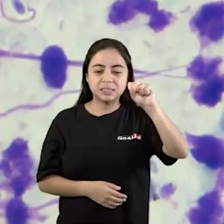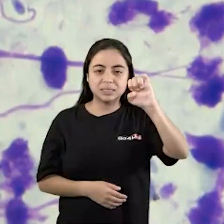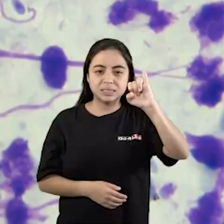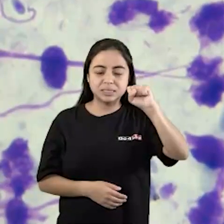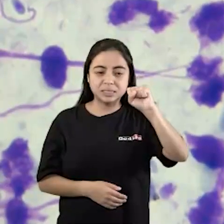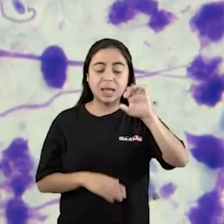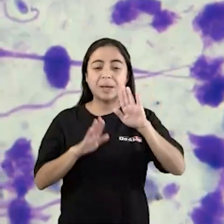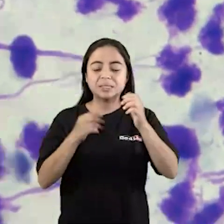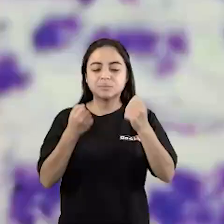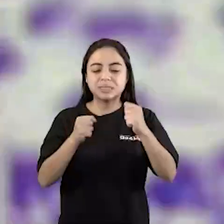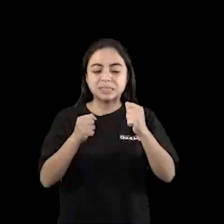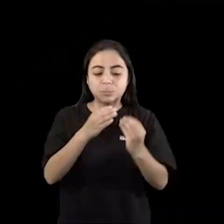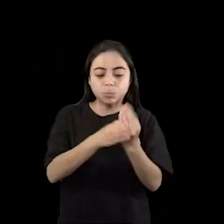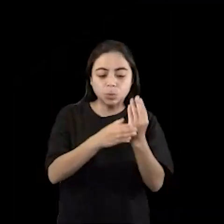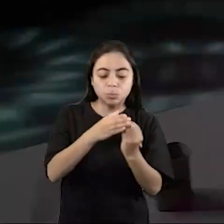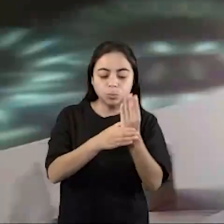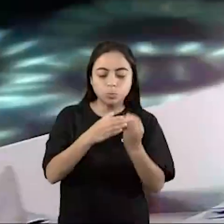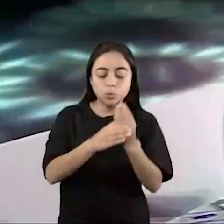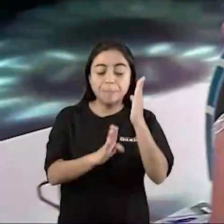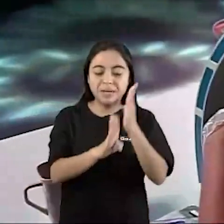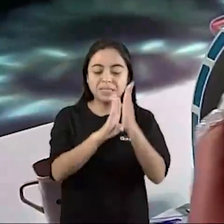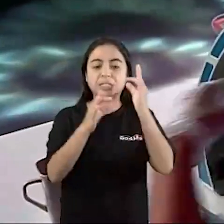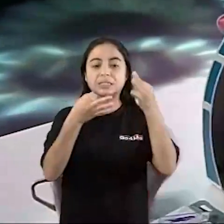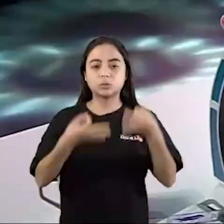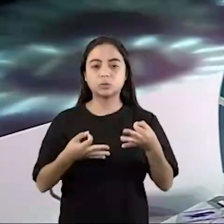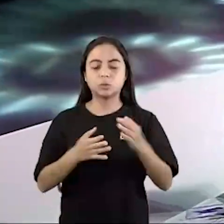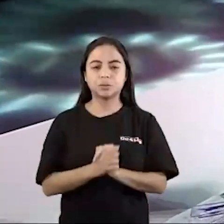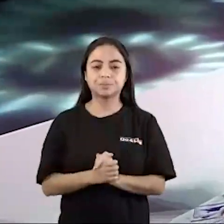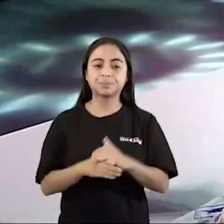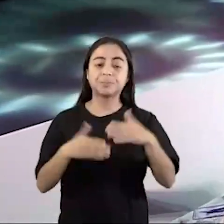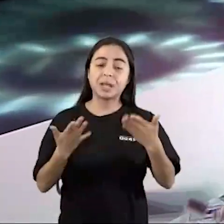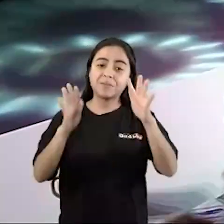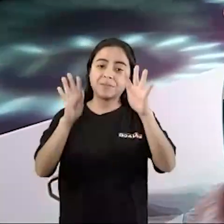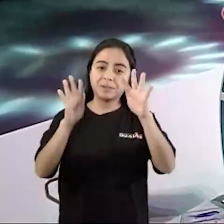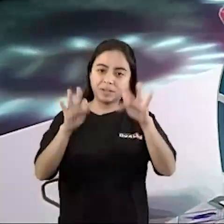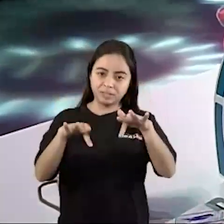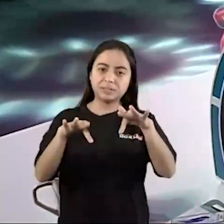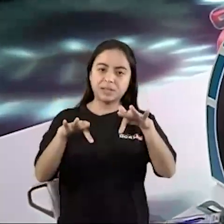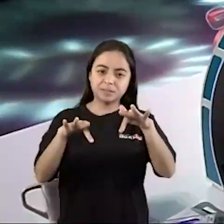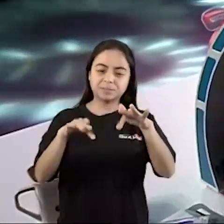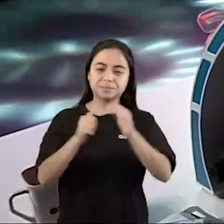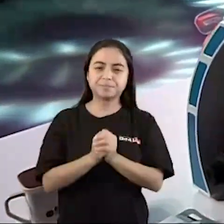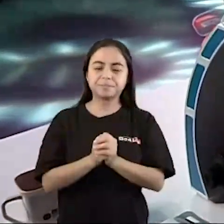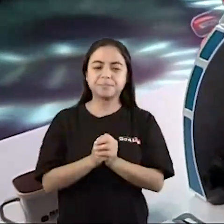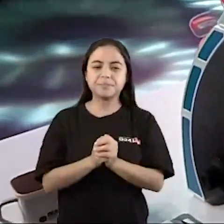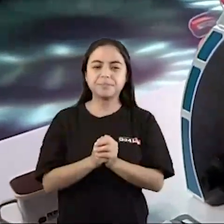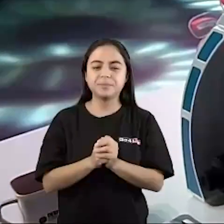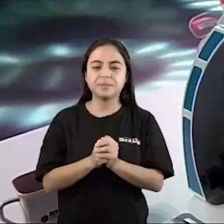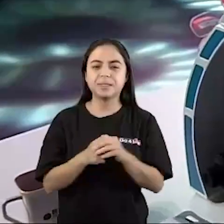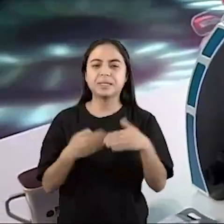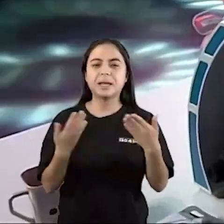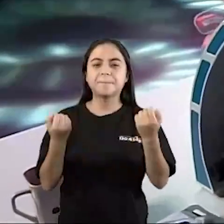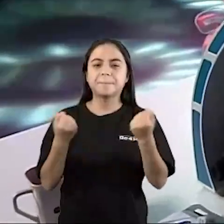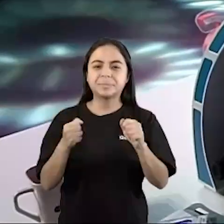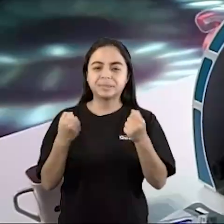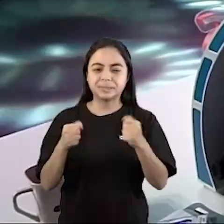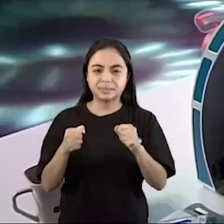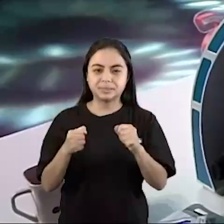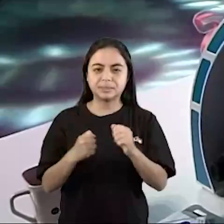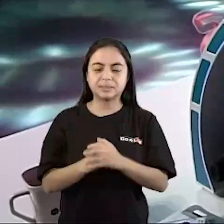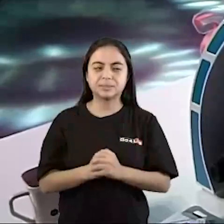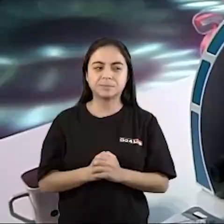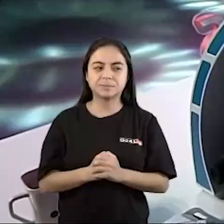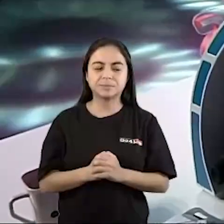quem é a espécie. Para fechar não poderia ser menos, eu diria